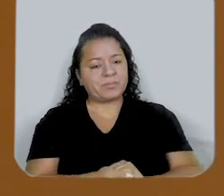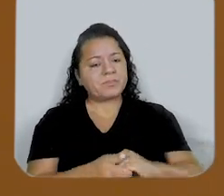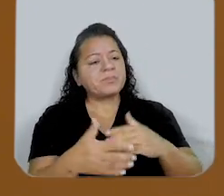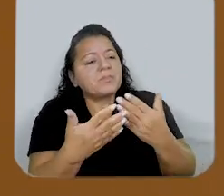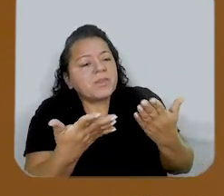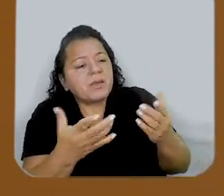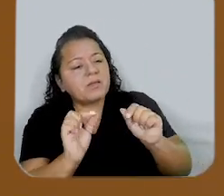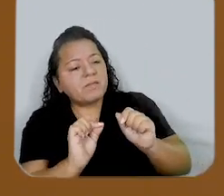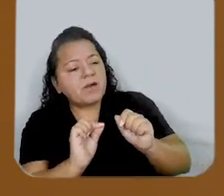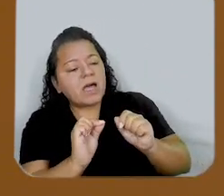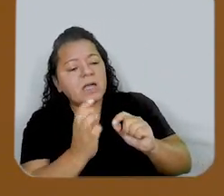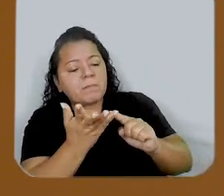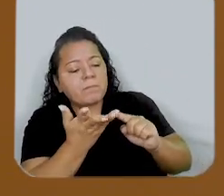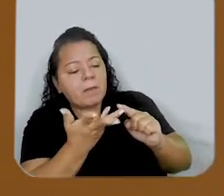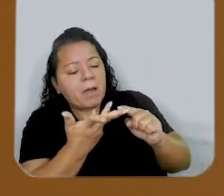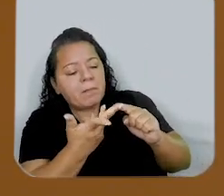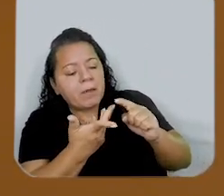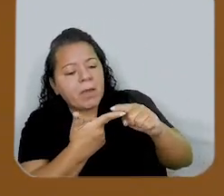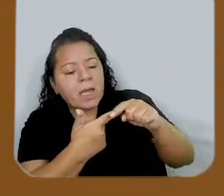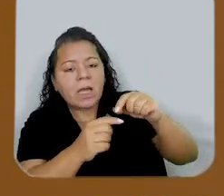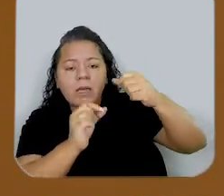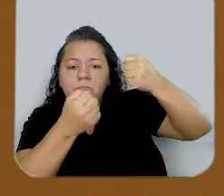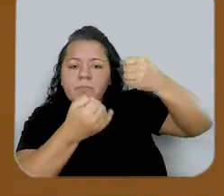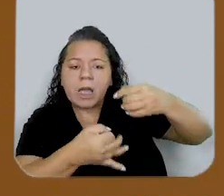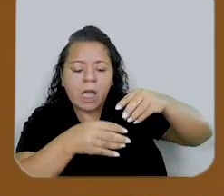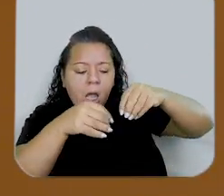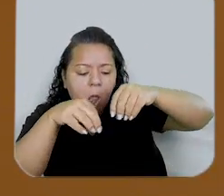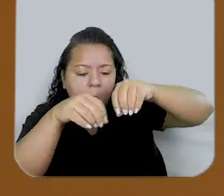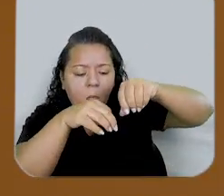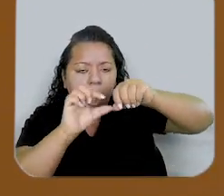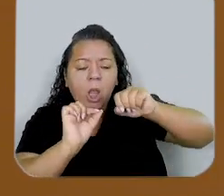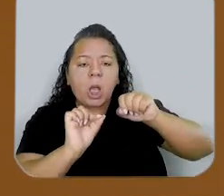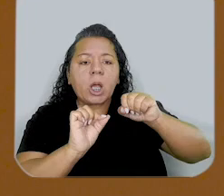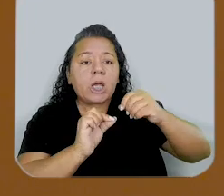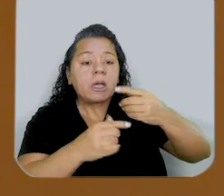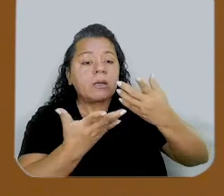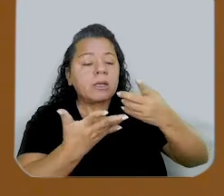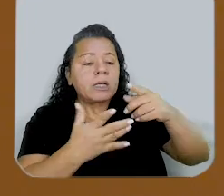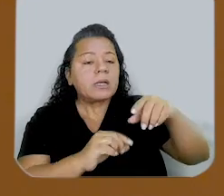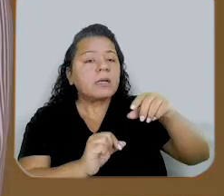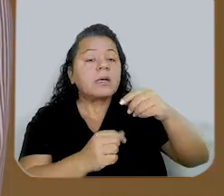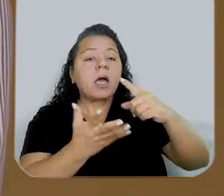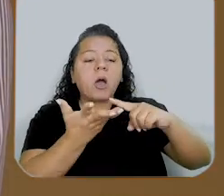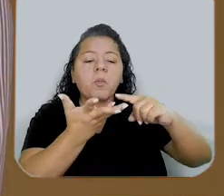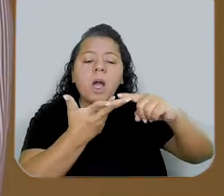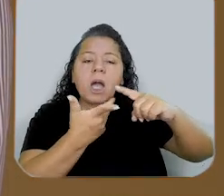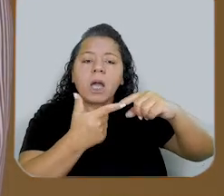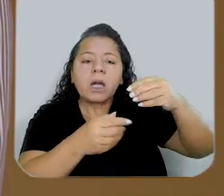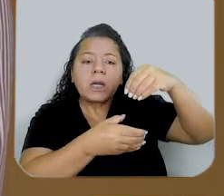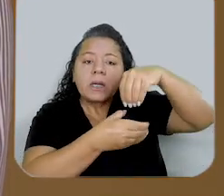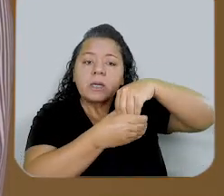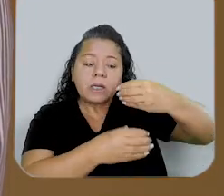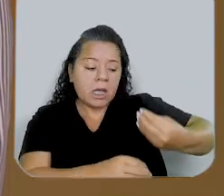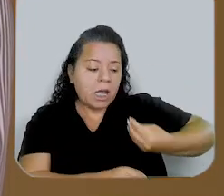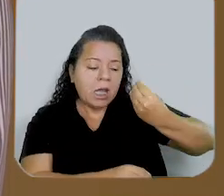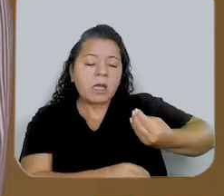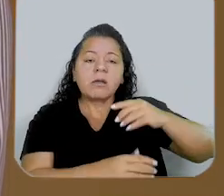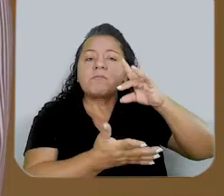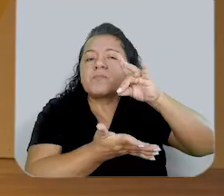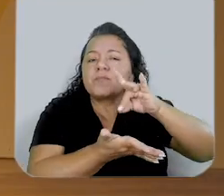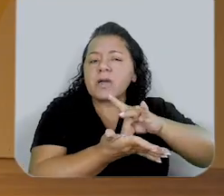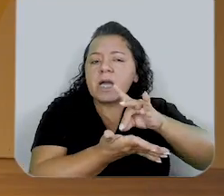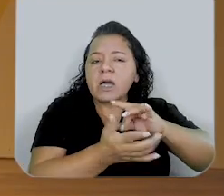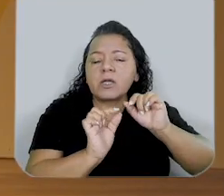ingredientes, sobre essa resistência de quem vive nessas beiras, né? Que elementos existem nessa culinária de